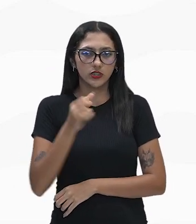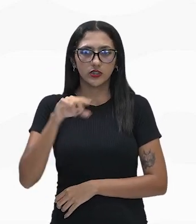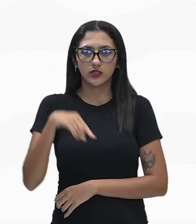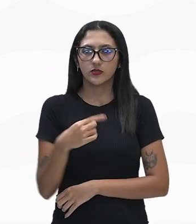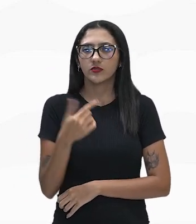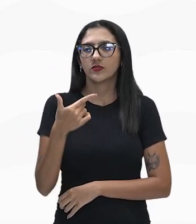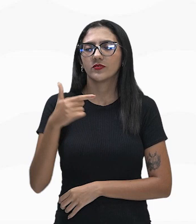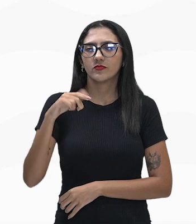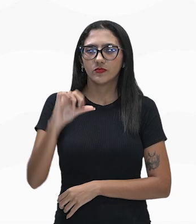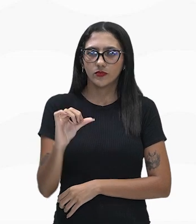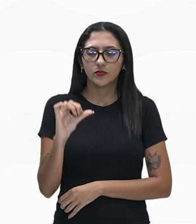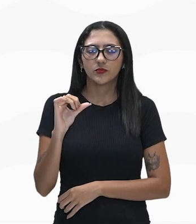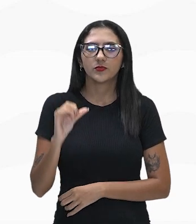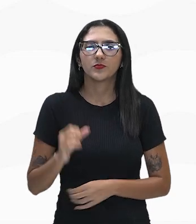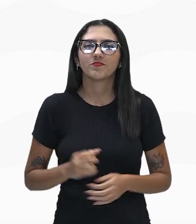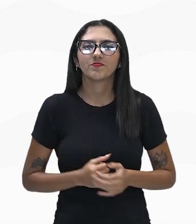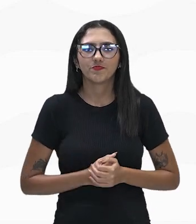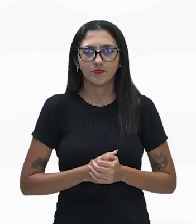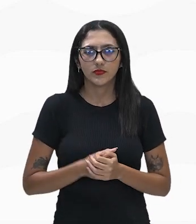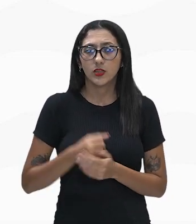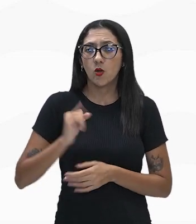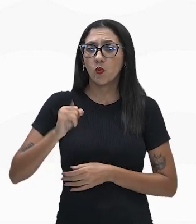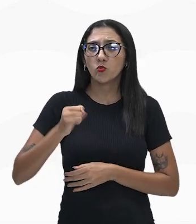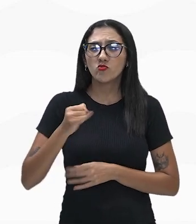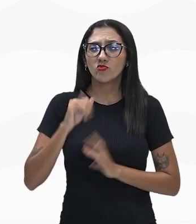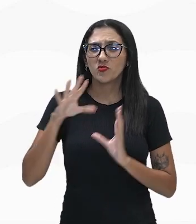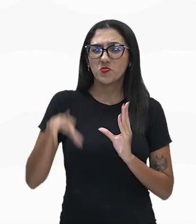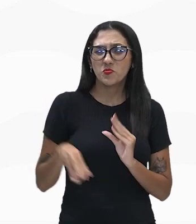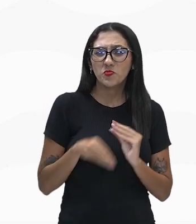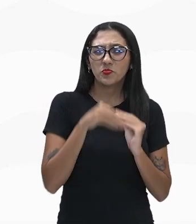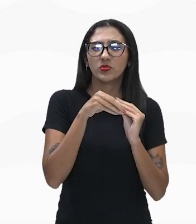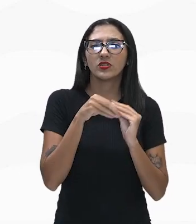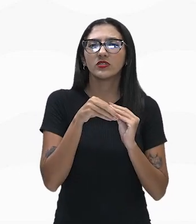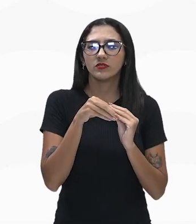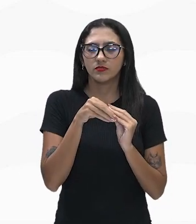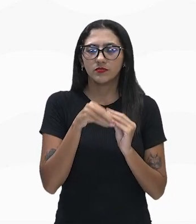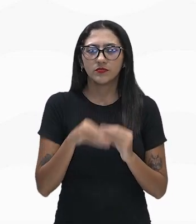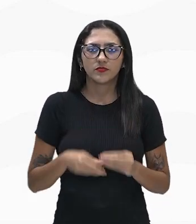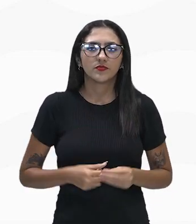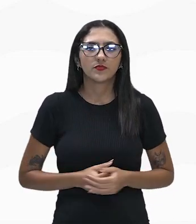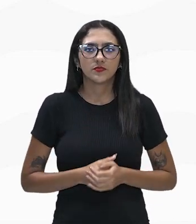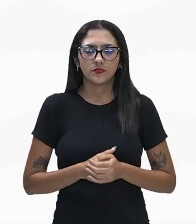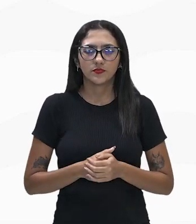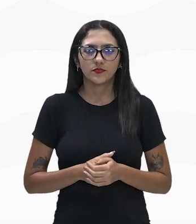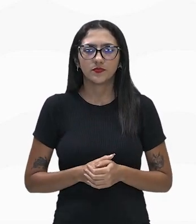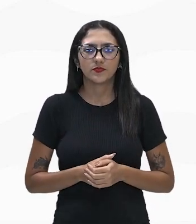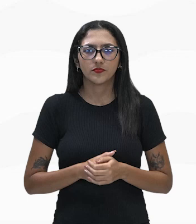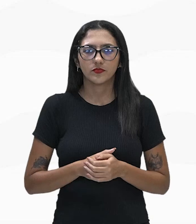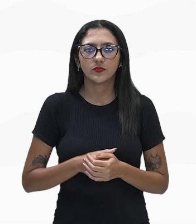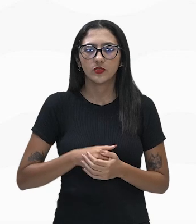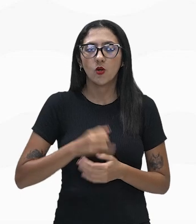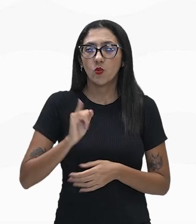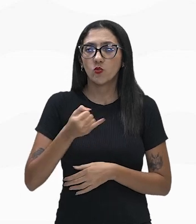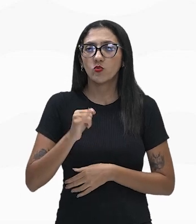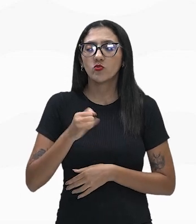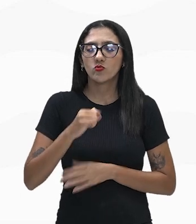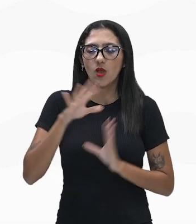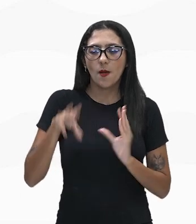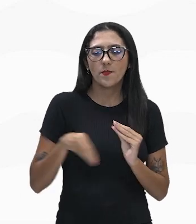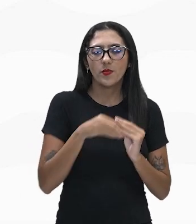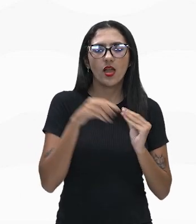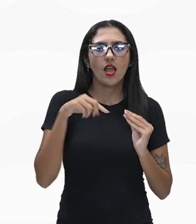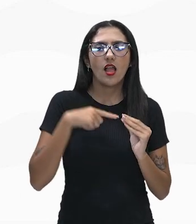65.726,29. Os juros gerados serão de... os juros é o valor que a gente vai pagar ao